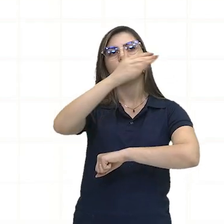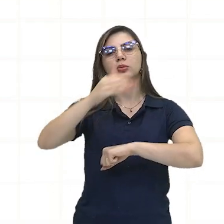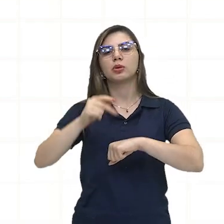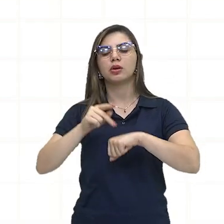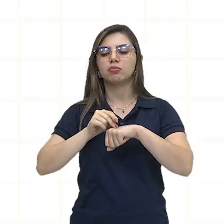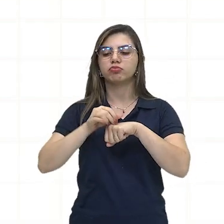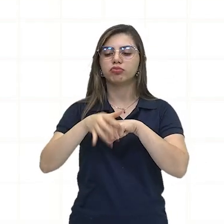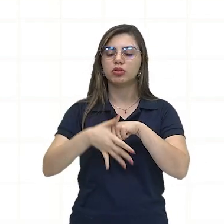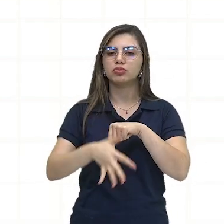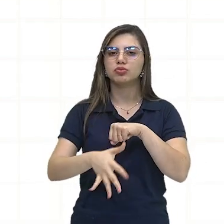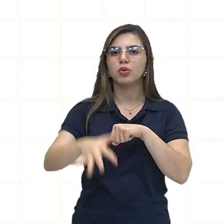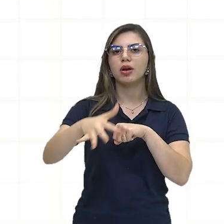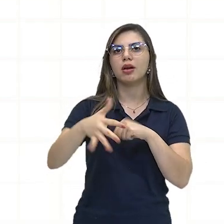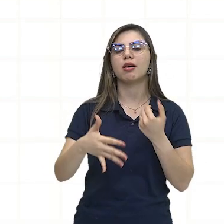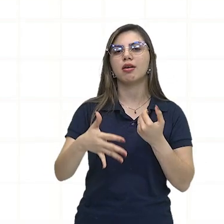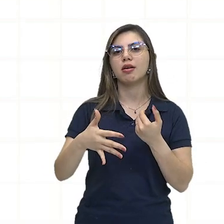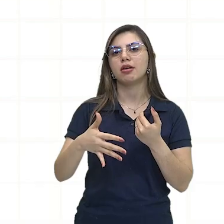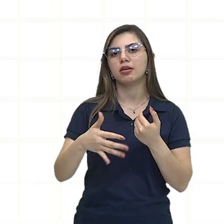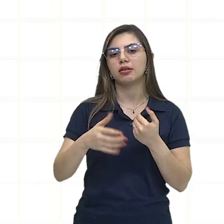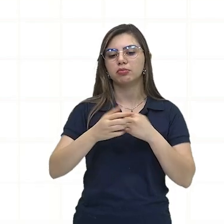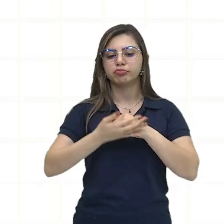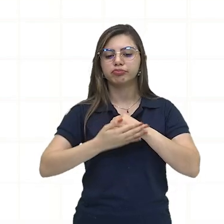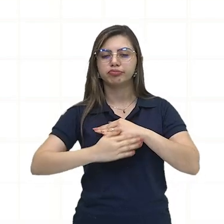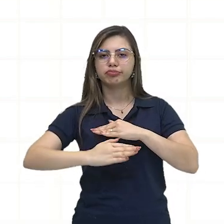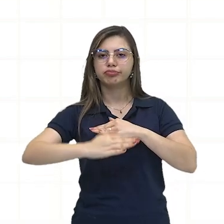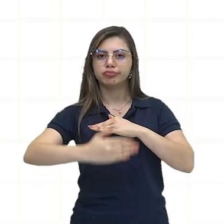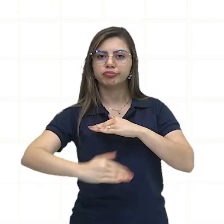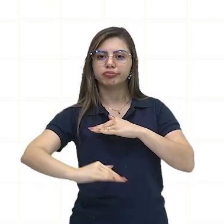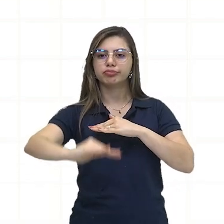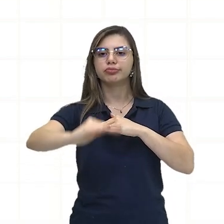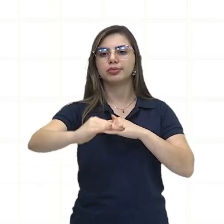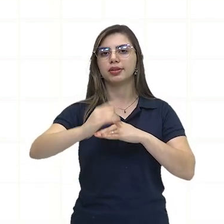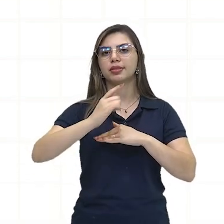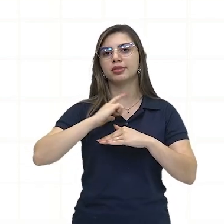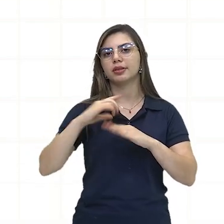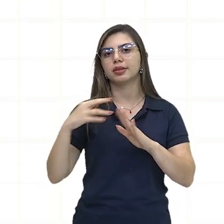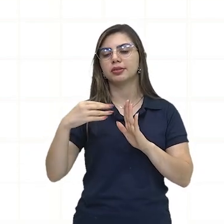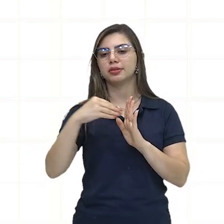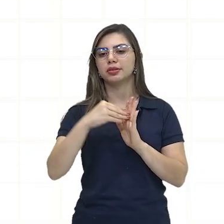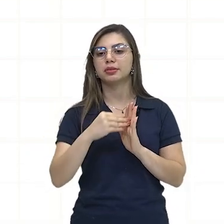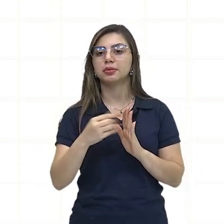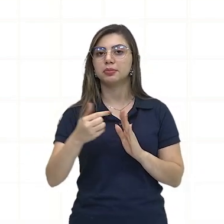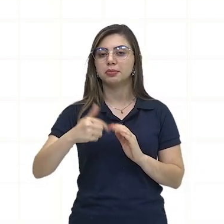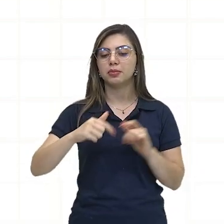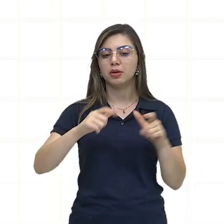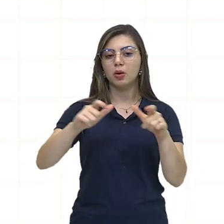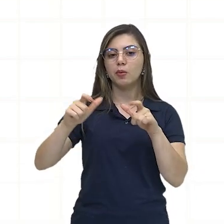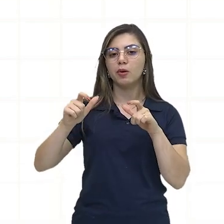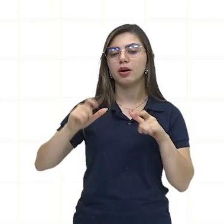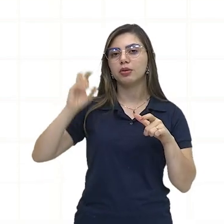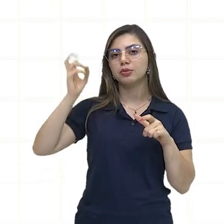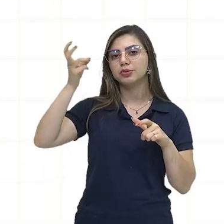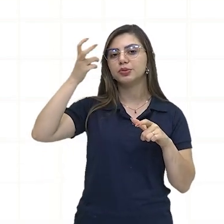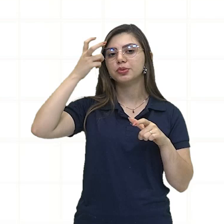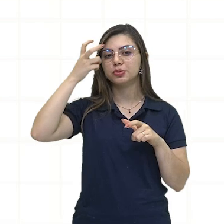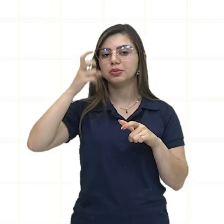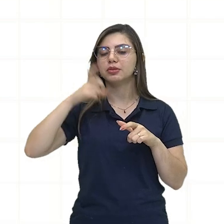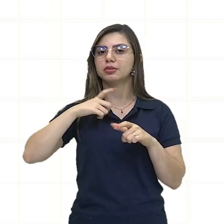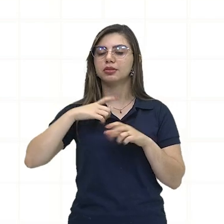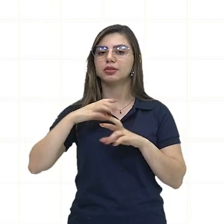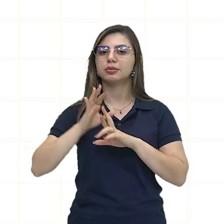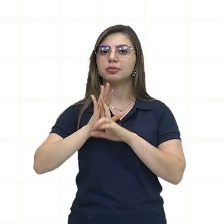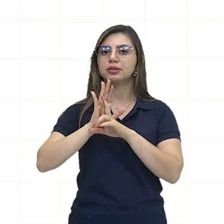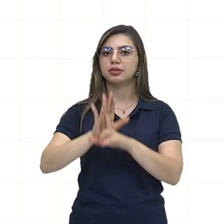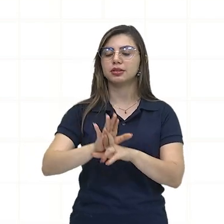cachoeira, vai ter a representação desses acidentes físicos e também lugares culturais também vão estar ali